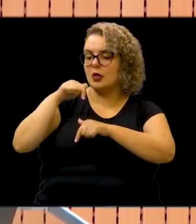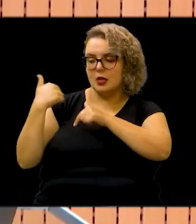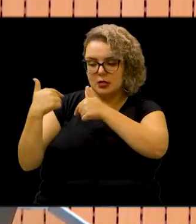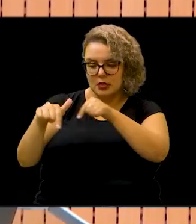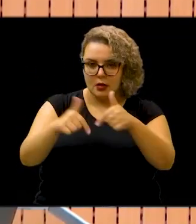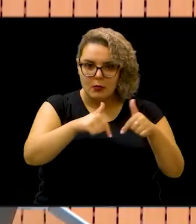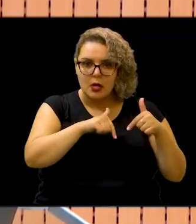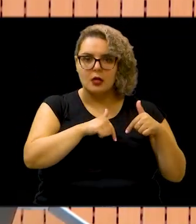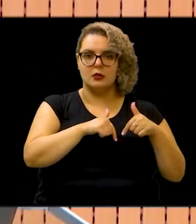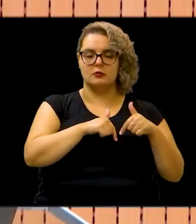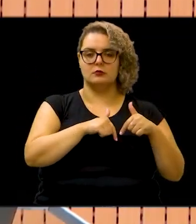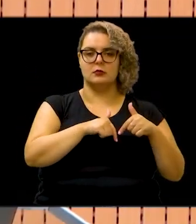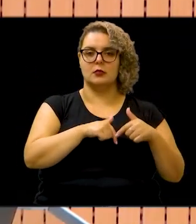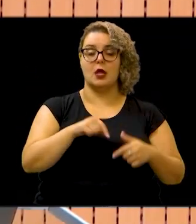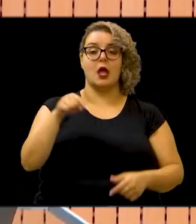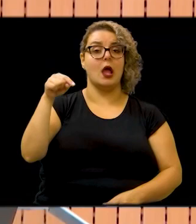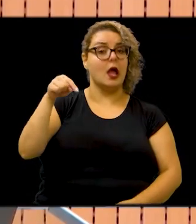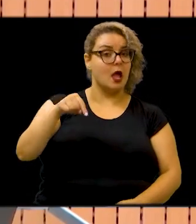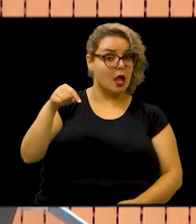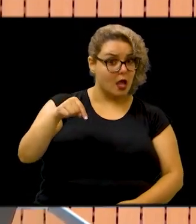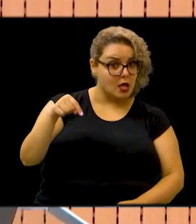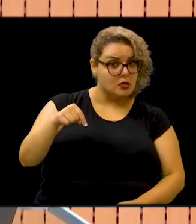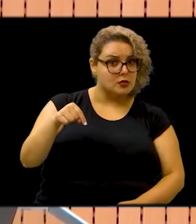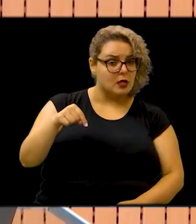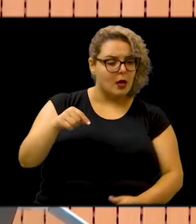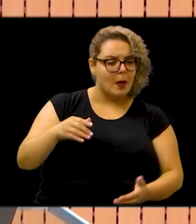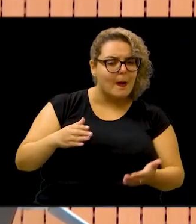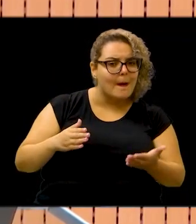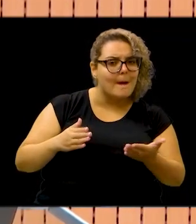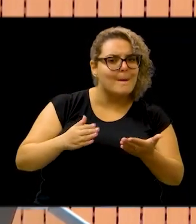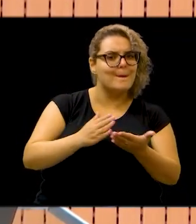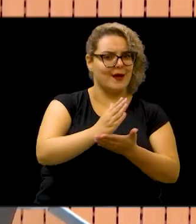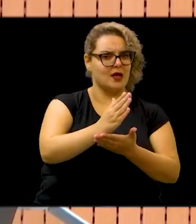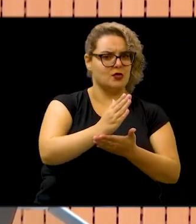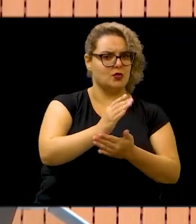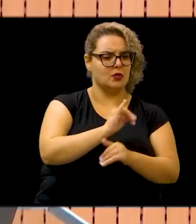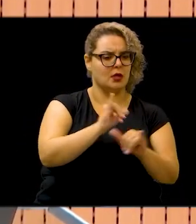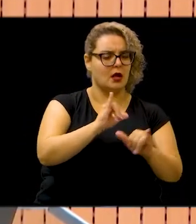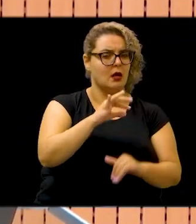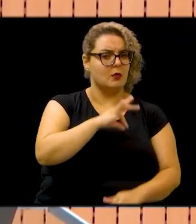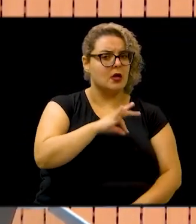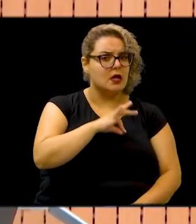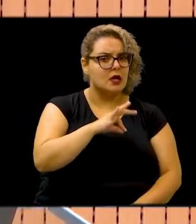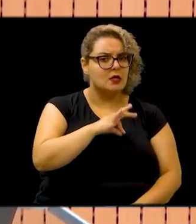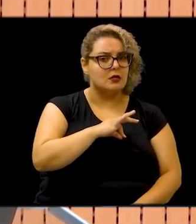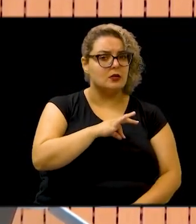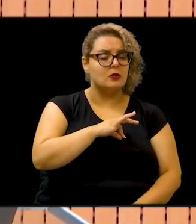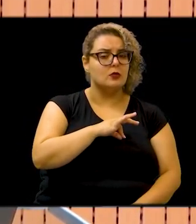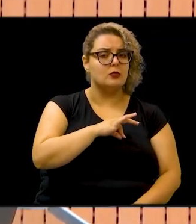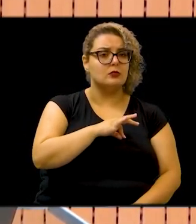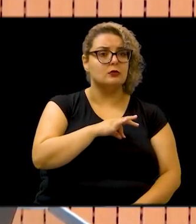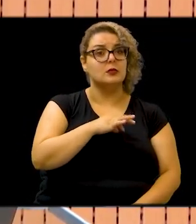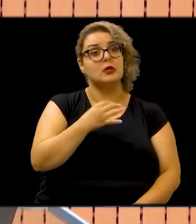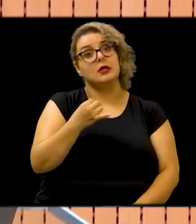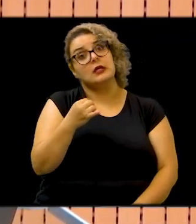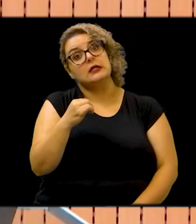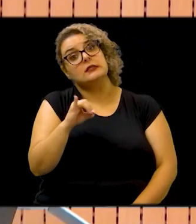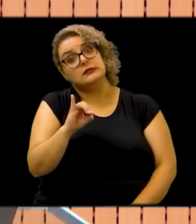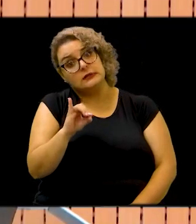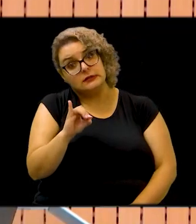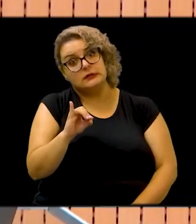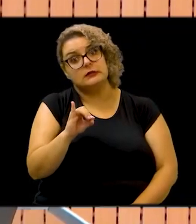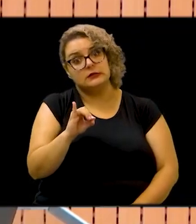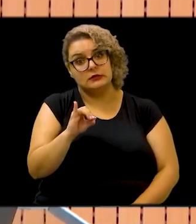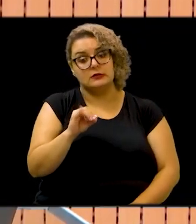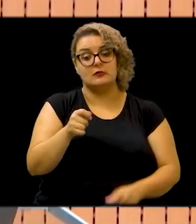pelas trabalhadoras, esse dispositivo passou na campanha salarial, e